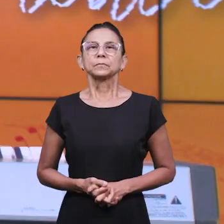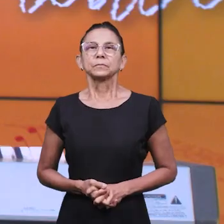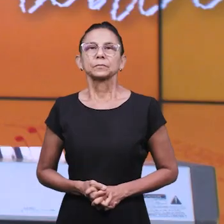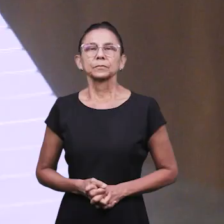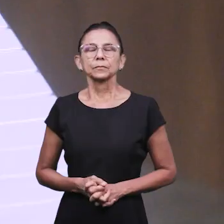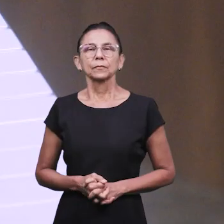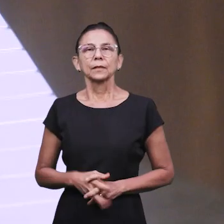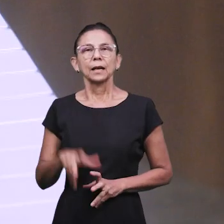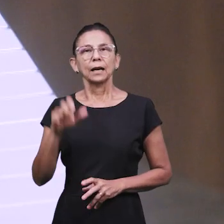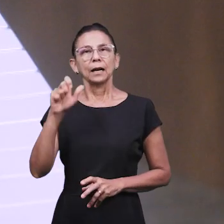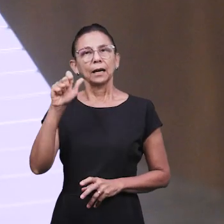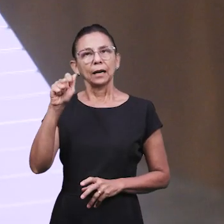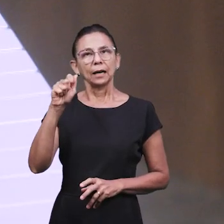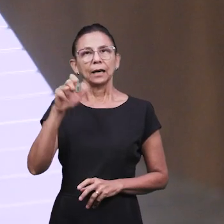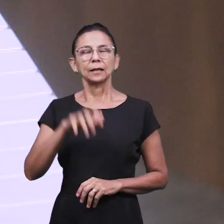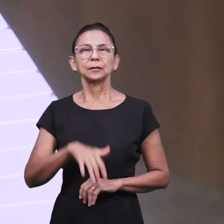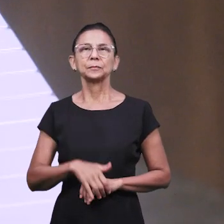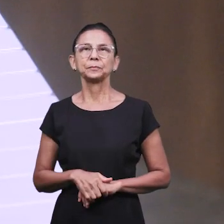A,